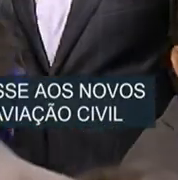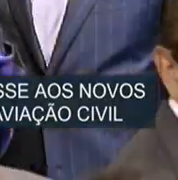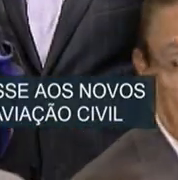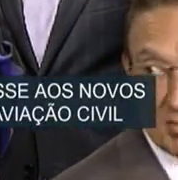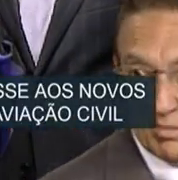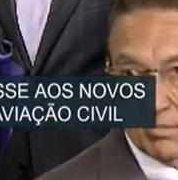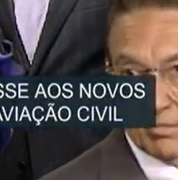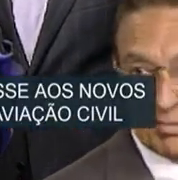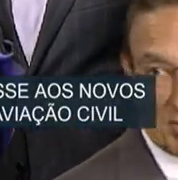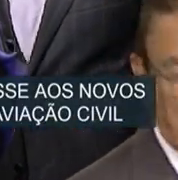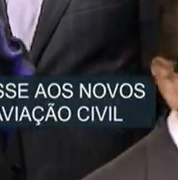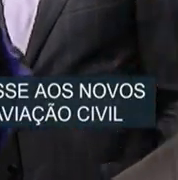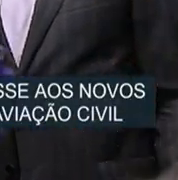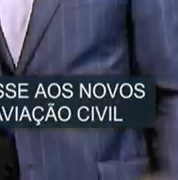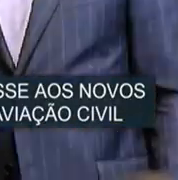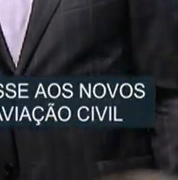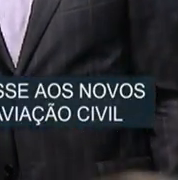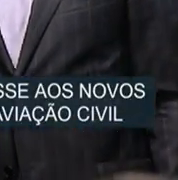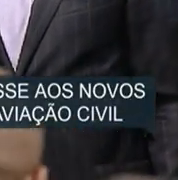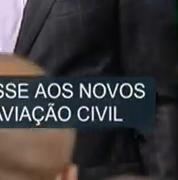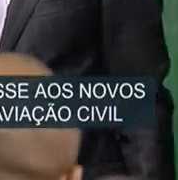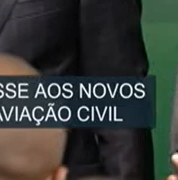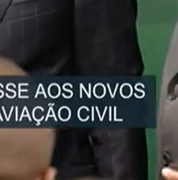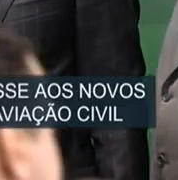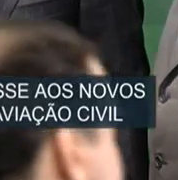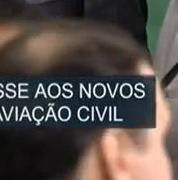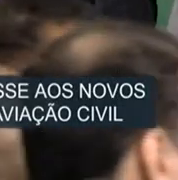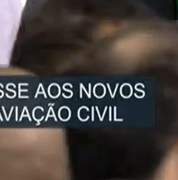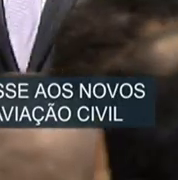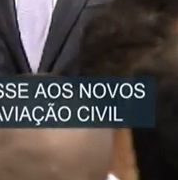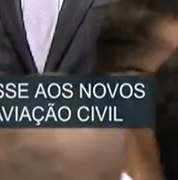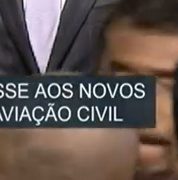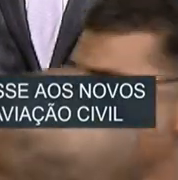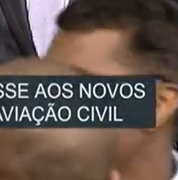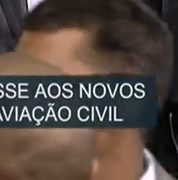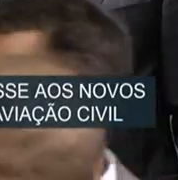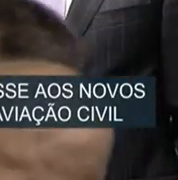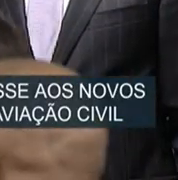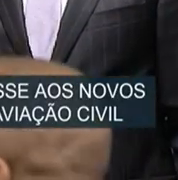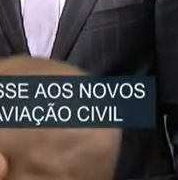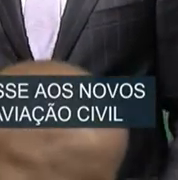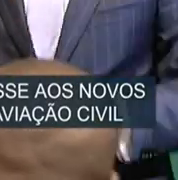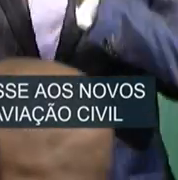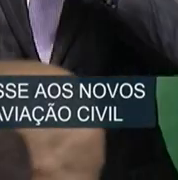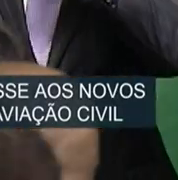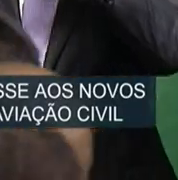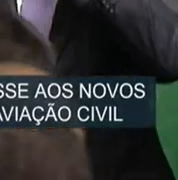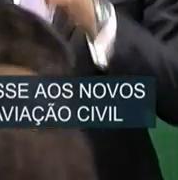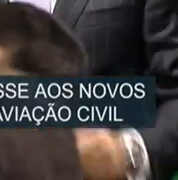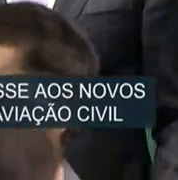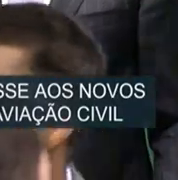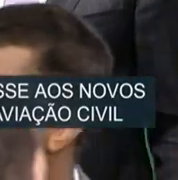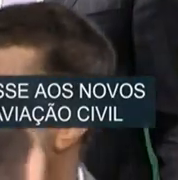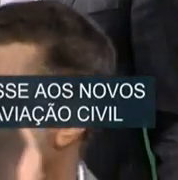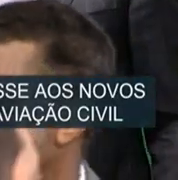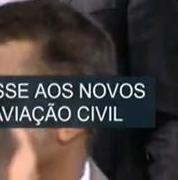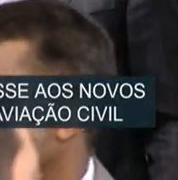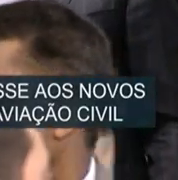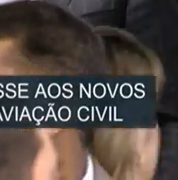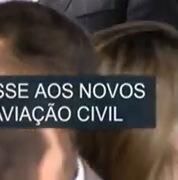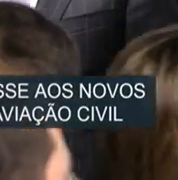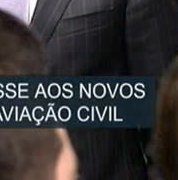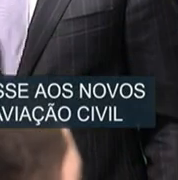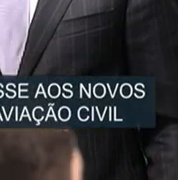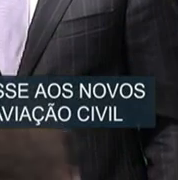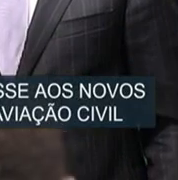sendo substituído por Antônio Andrade ele que se afastou para se recuperar para